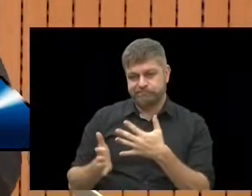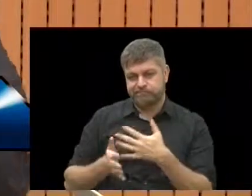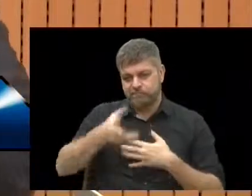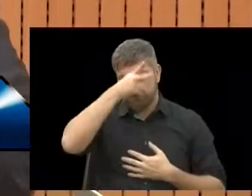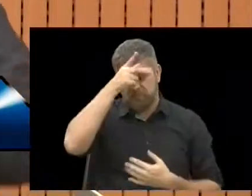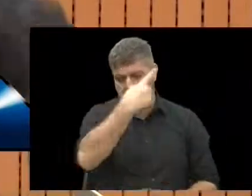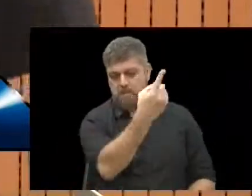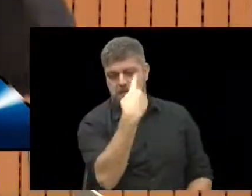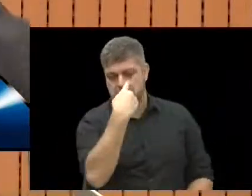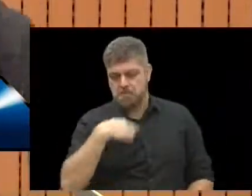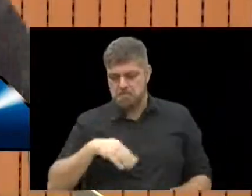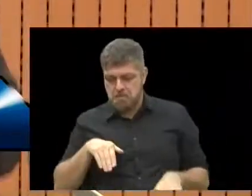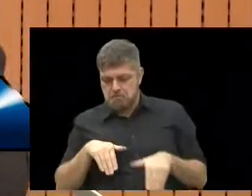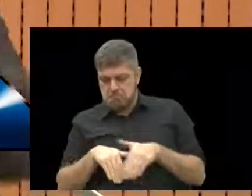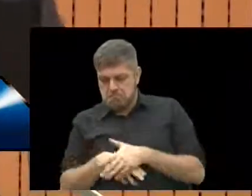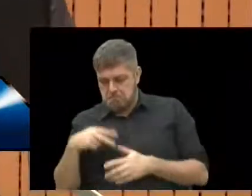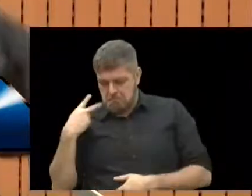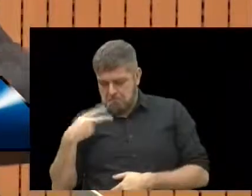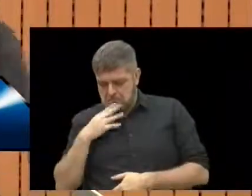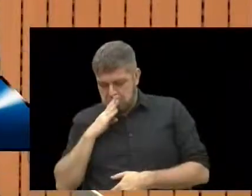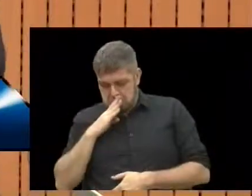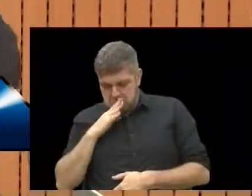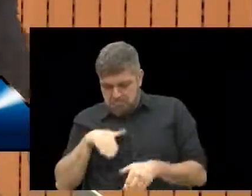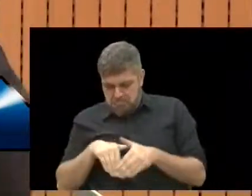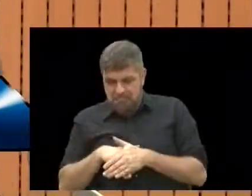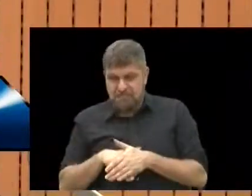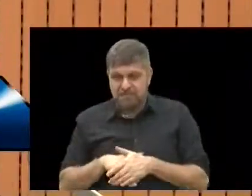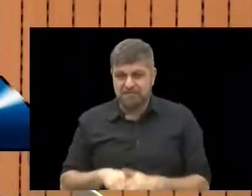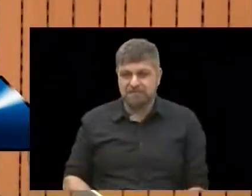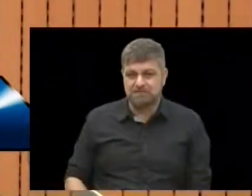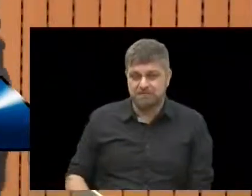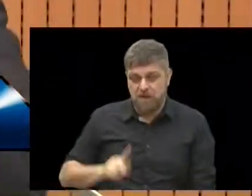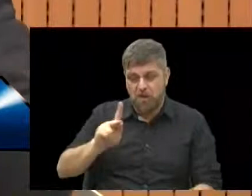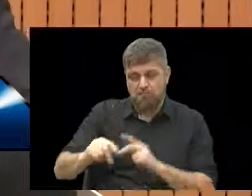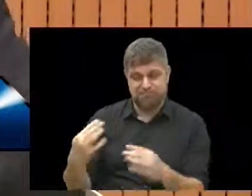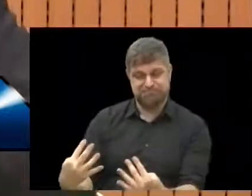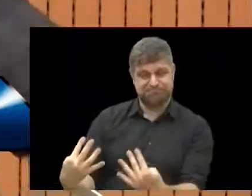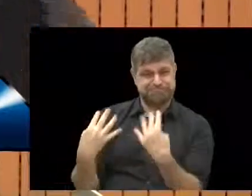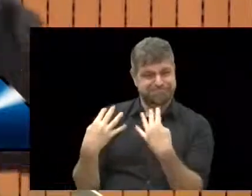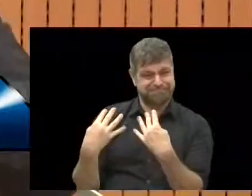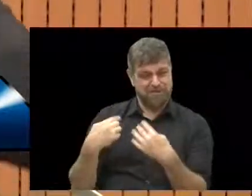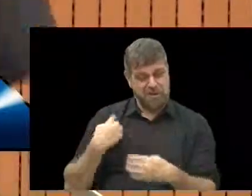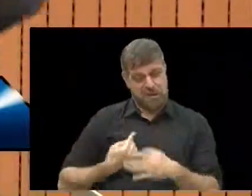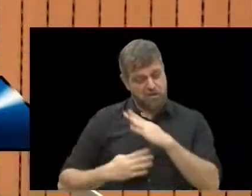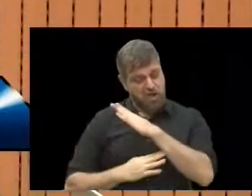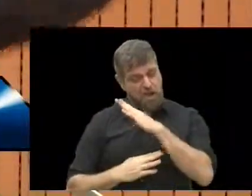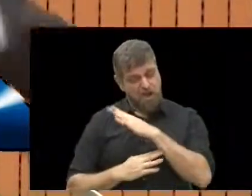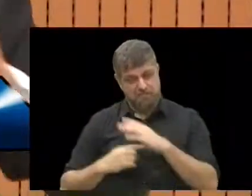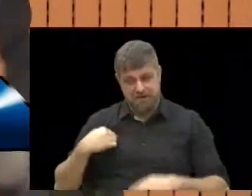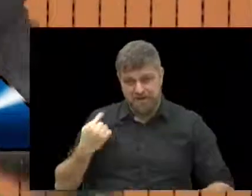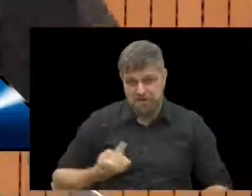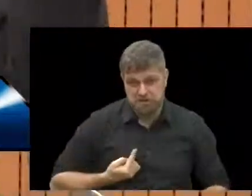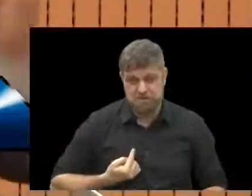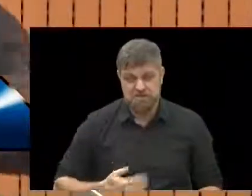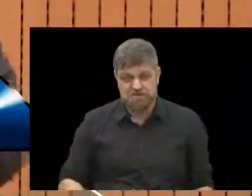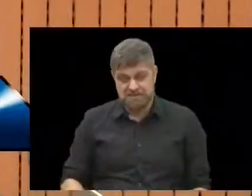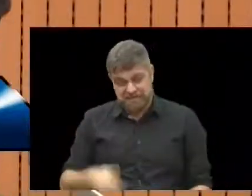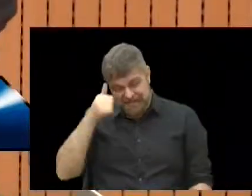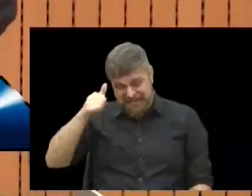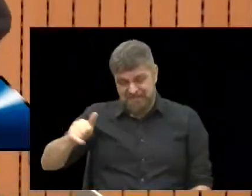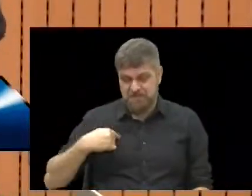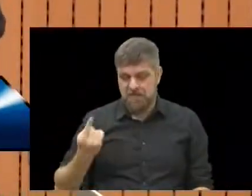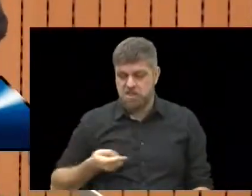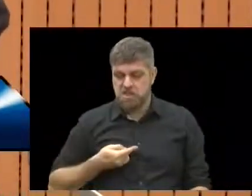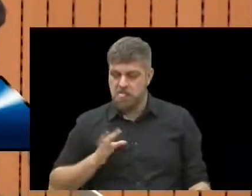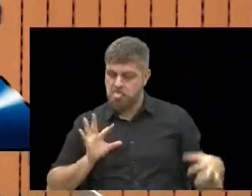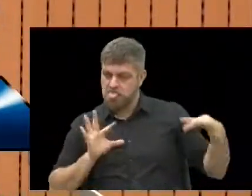submissão, para que essa casa não passe a ser vista como omissa, que essa casa não possa ser acusada de cumplicidade